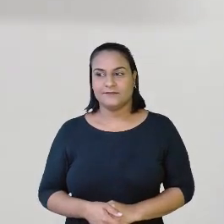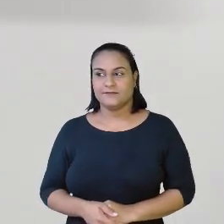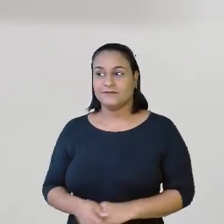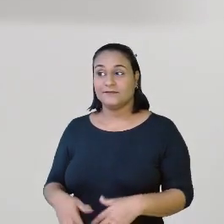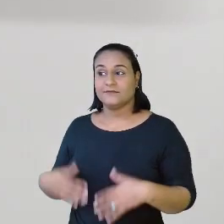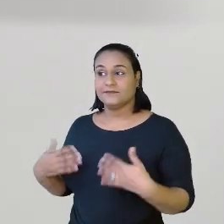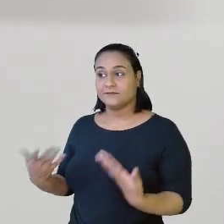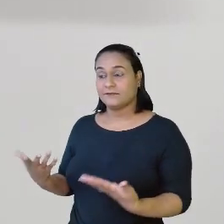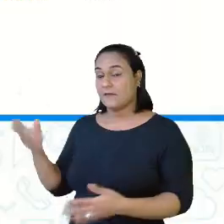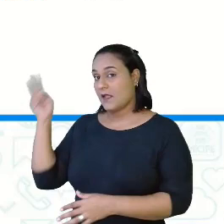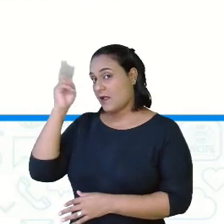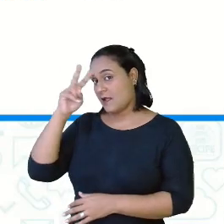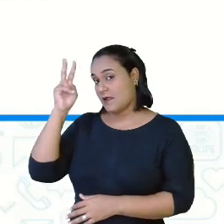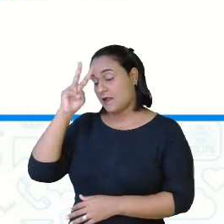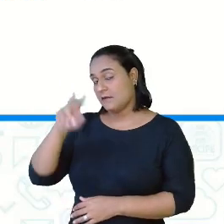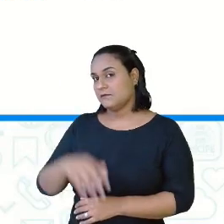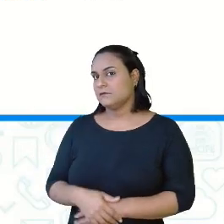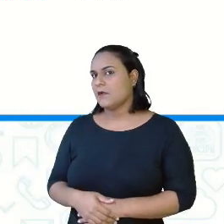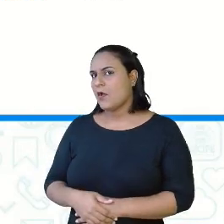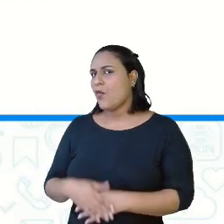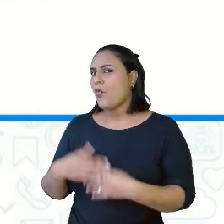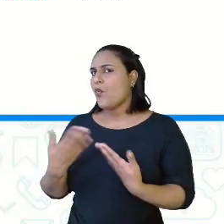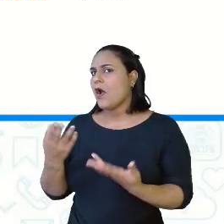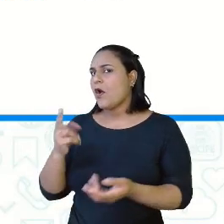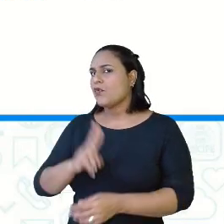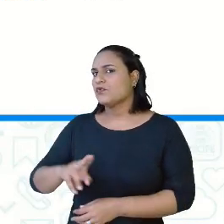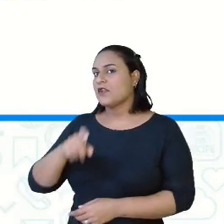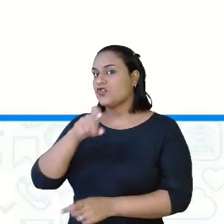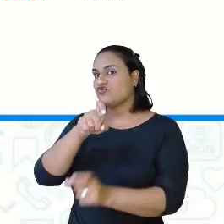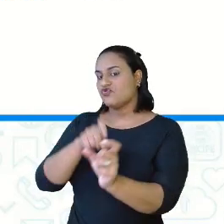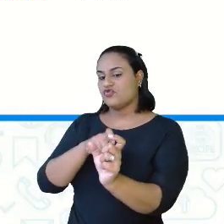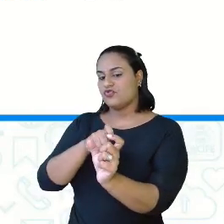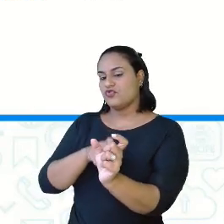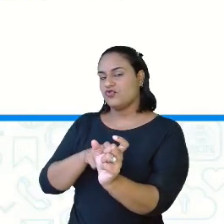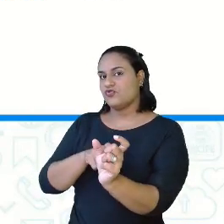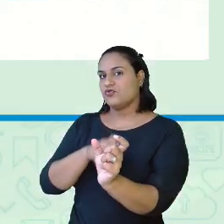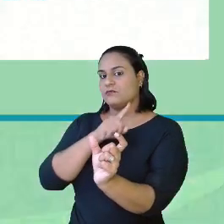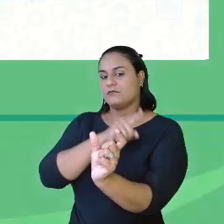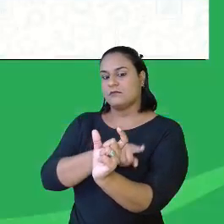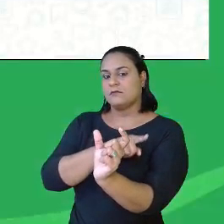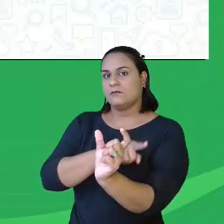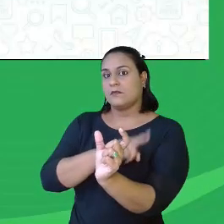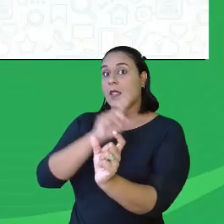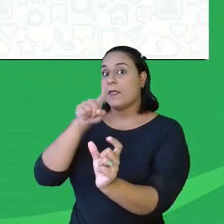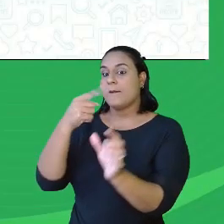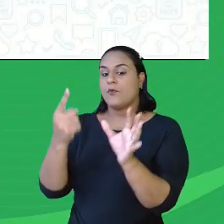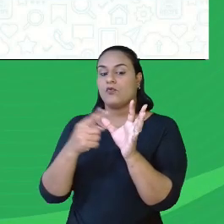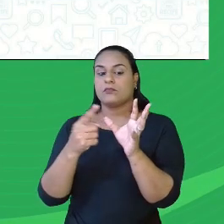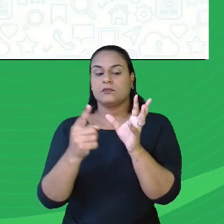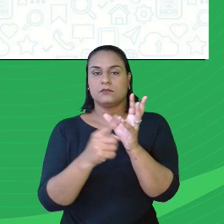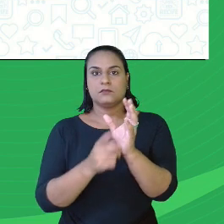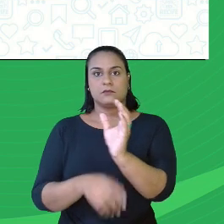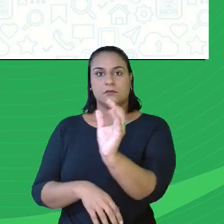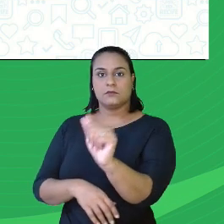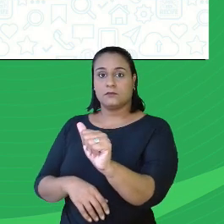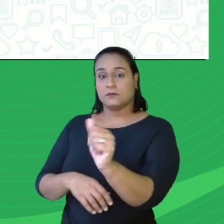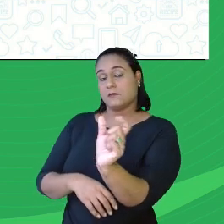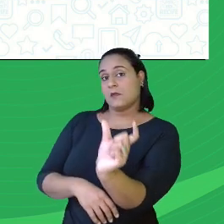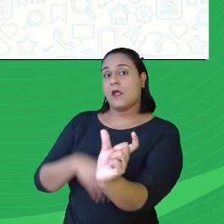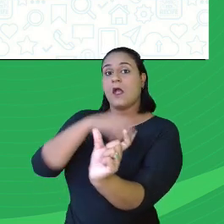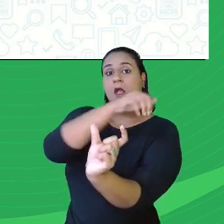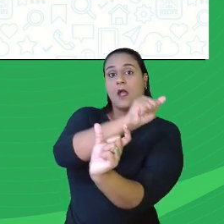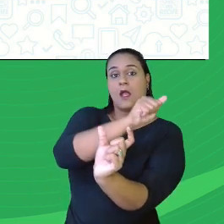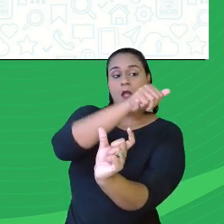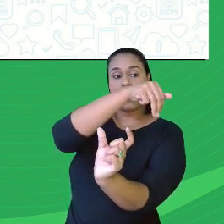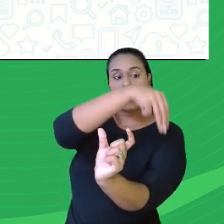Então, relembrando, quando é que eu uso X? Após ditongo. A palavra ameixa, a palavra peixe